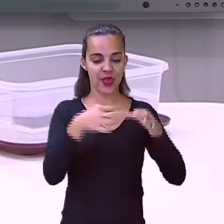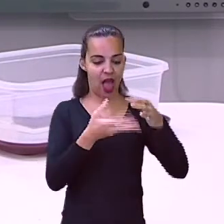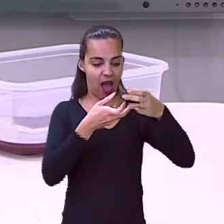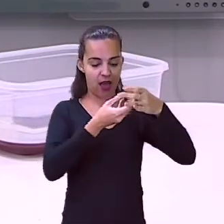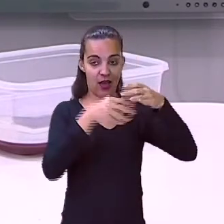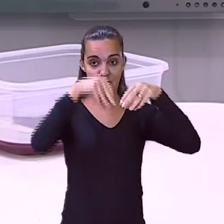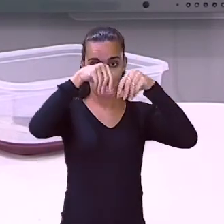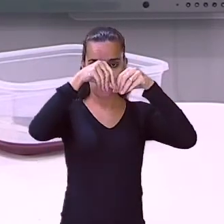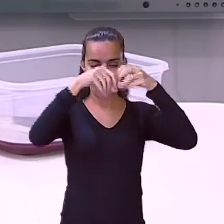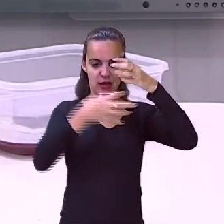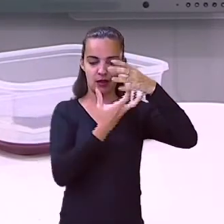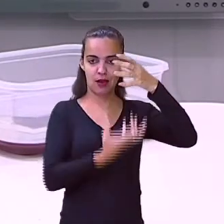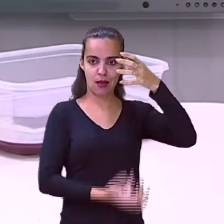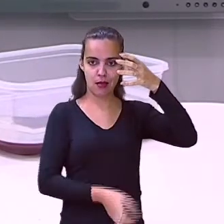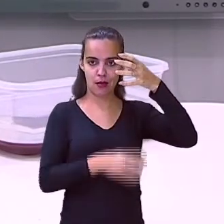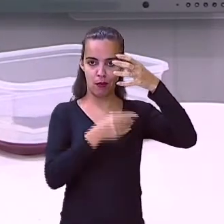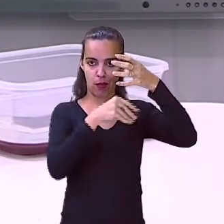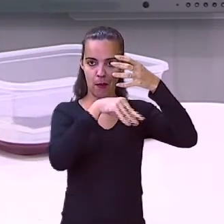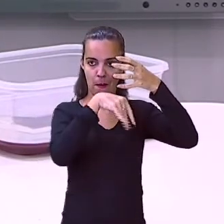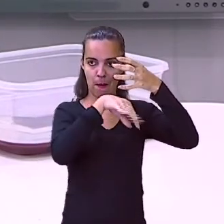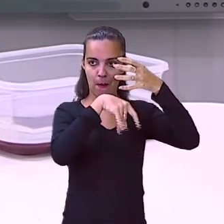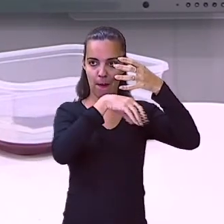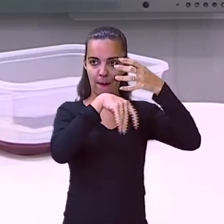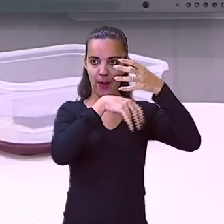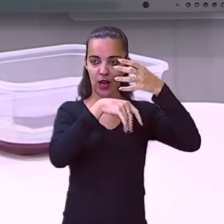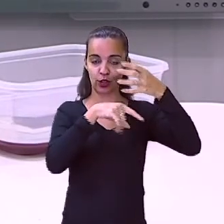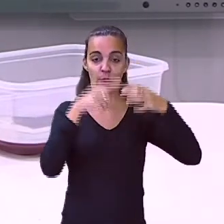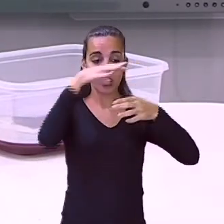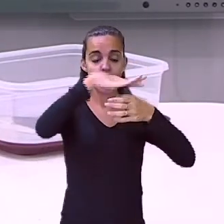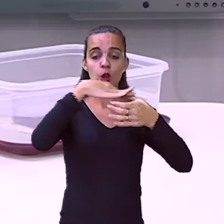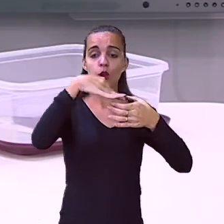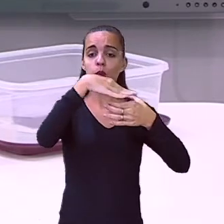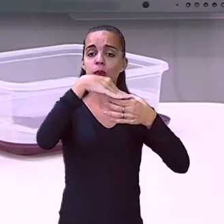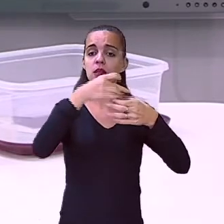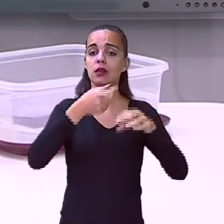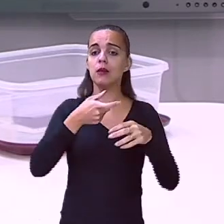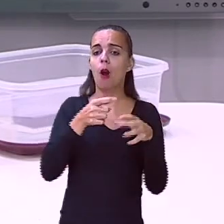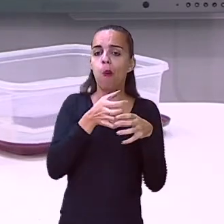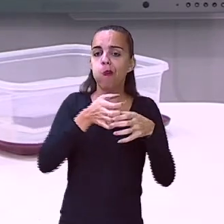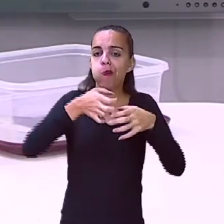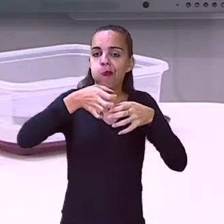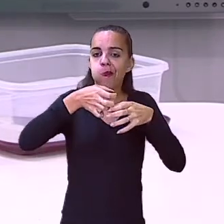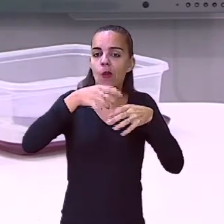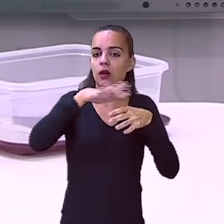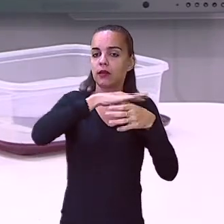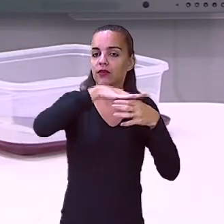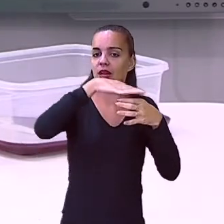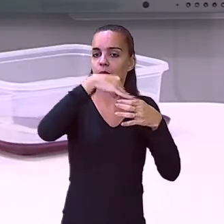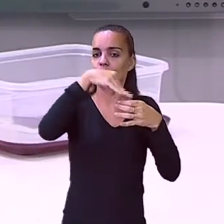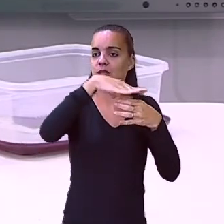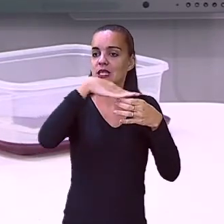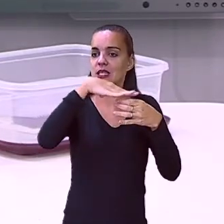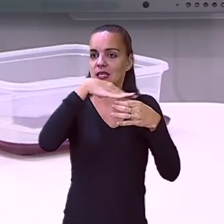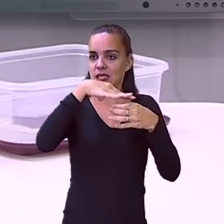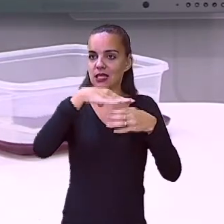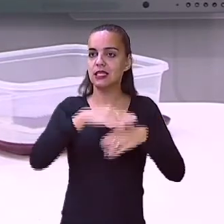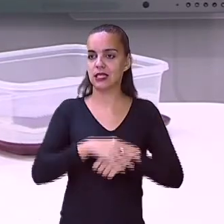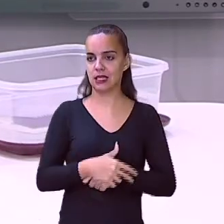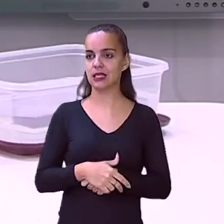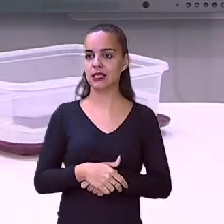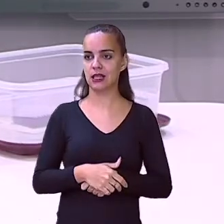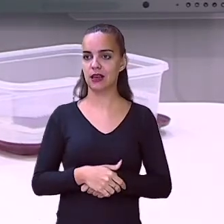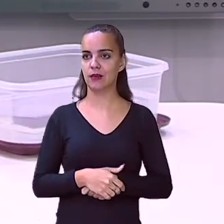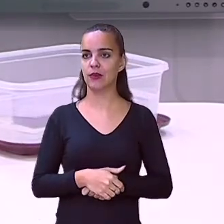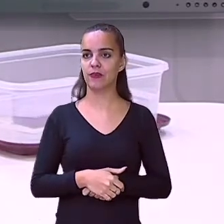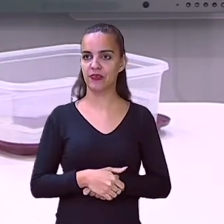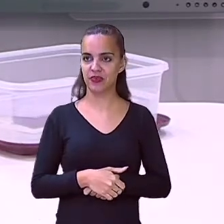está saindo uma parte fina e a parte grossa, o beiju, ficou aqui. É um